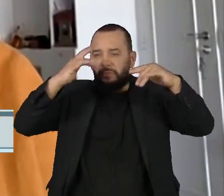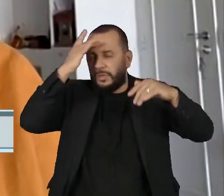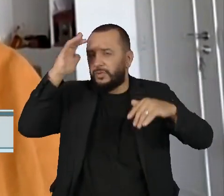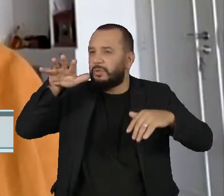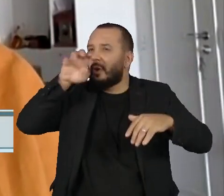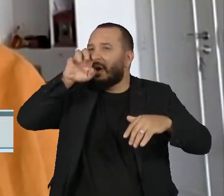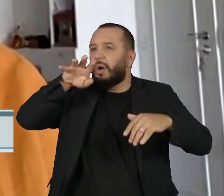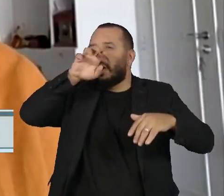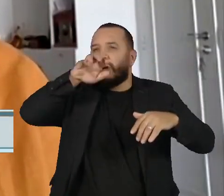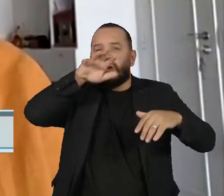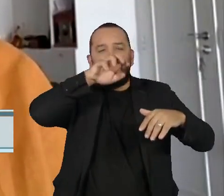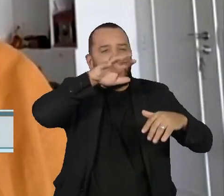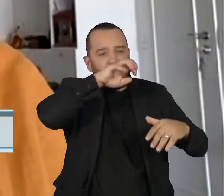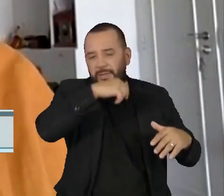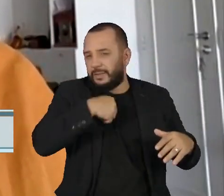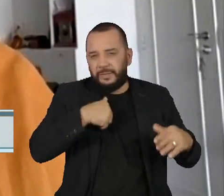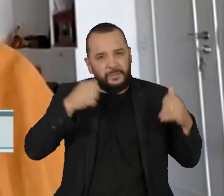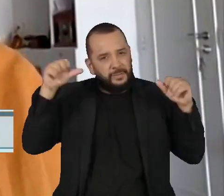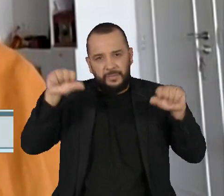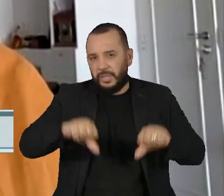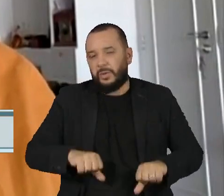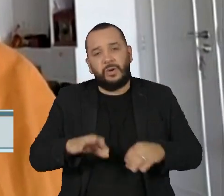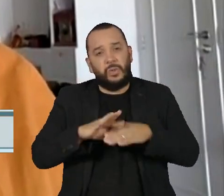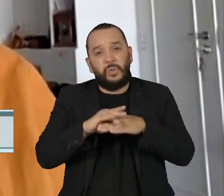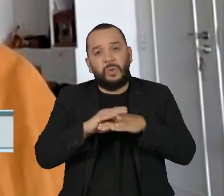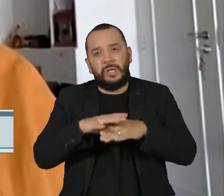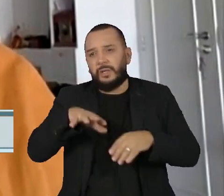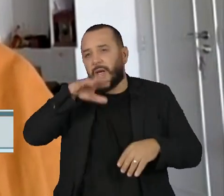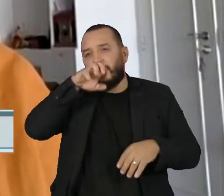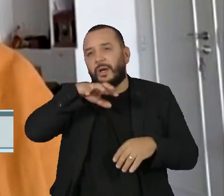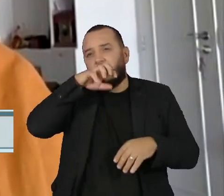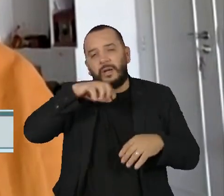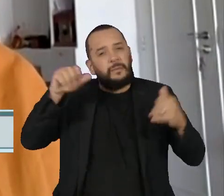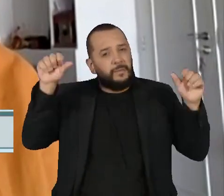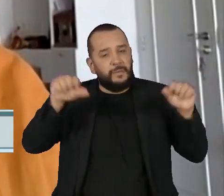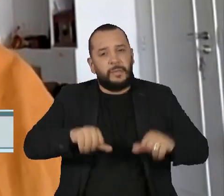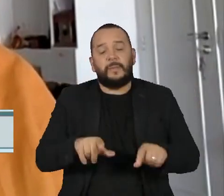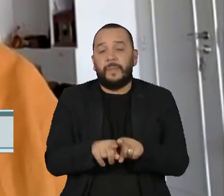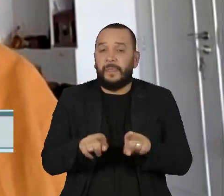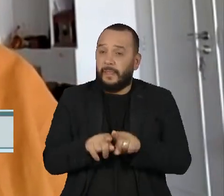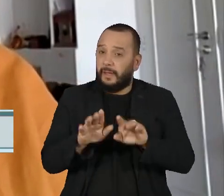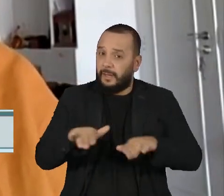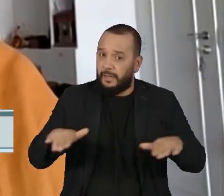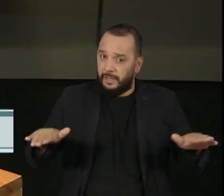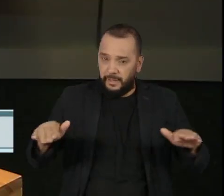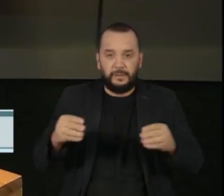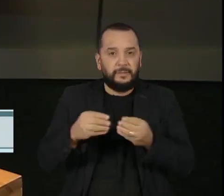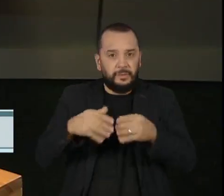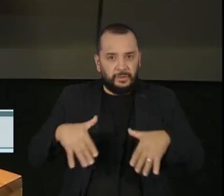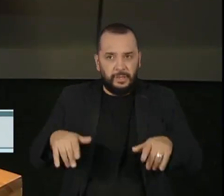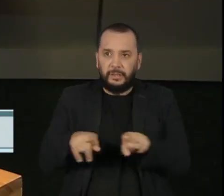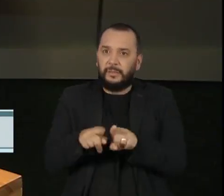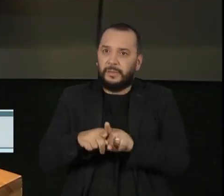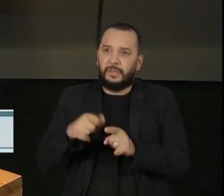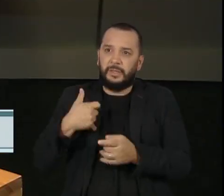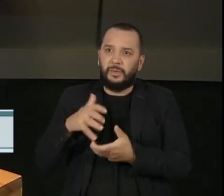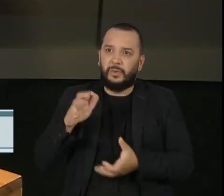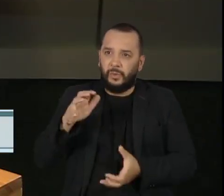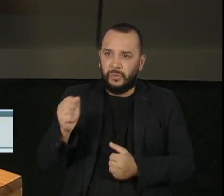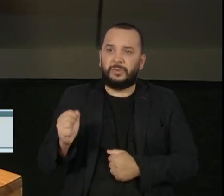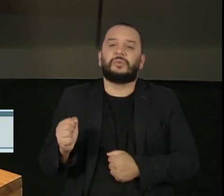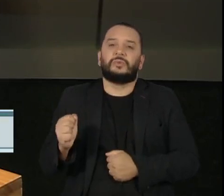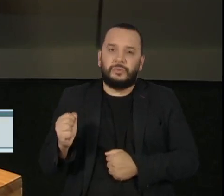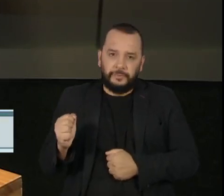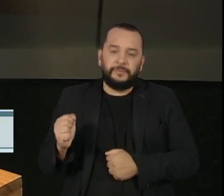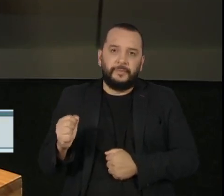tem rinite piora da rinite. As crianças ficam muito mais suscetíveis também, os idosos. A gente está tendo realmente um surto